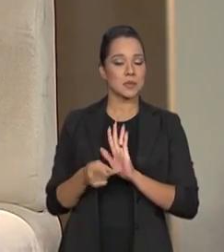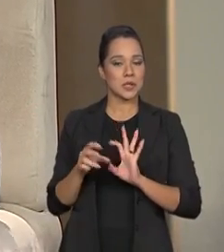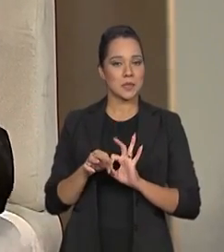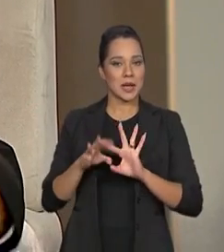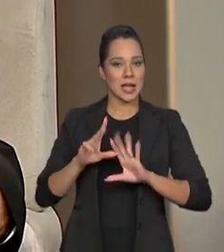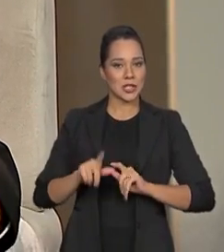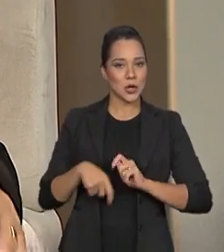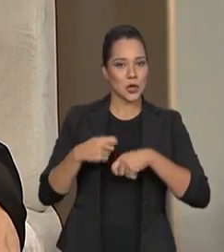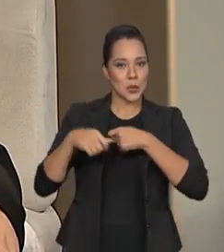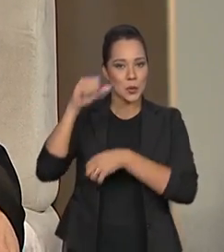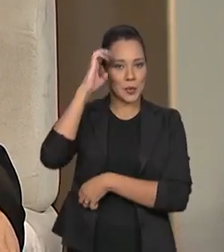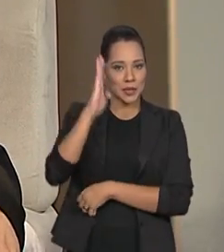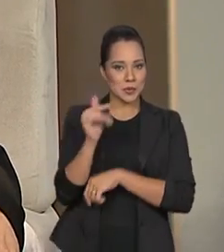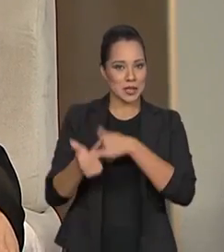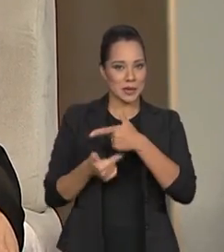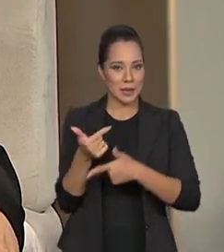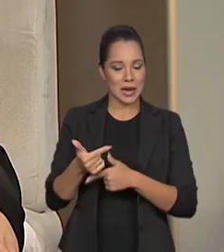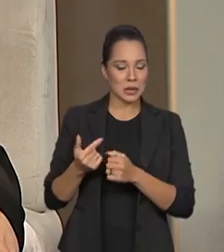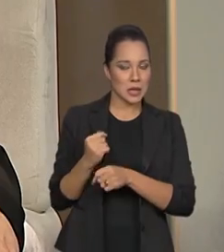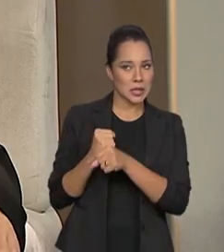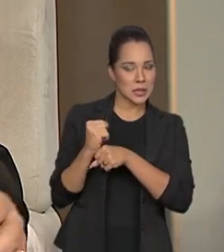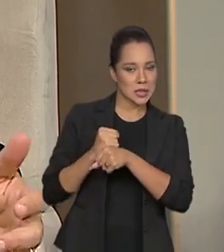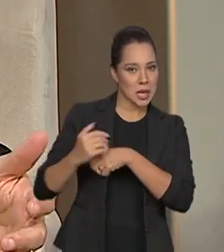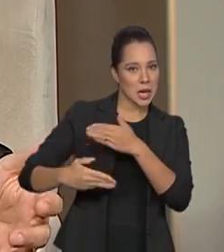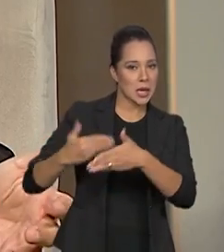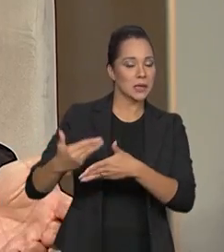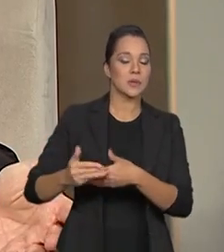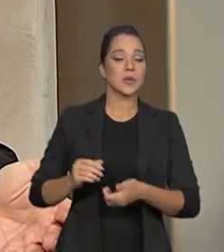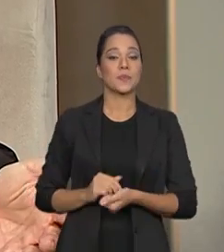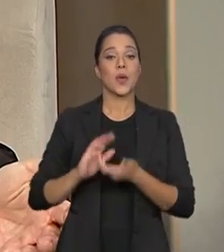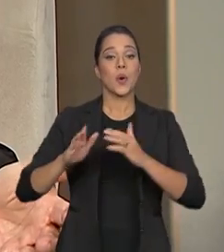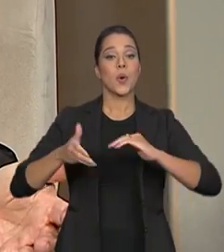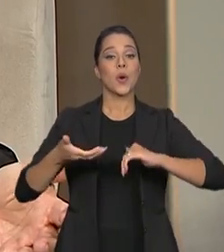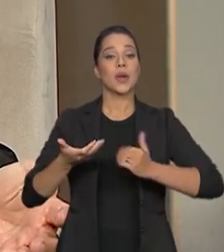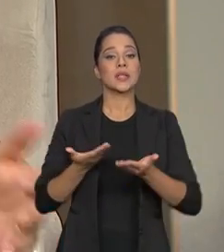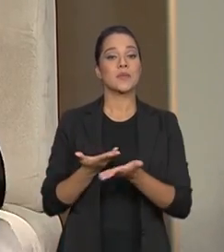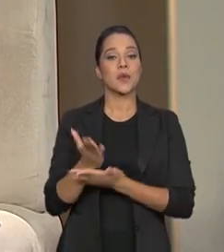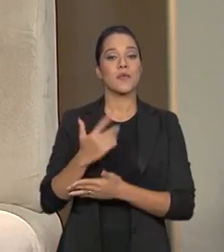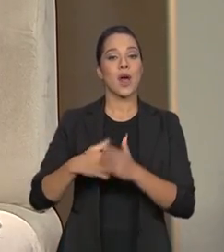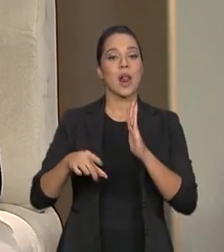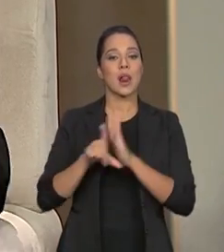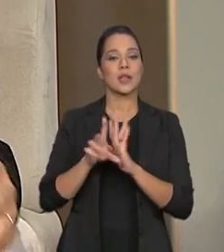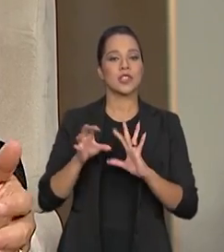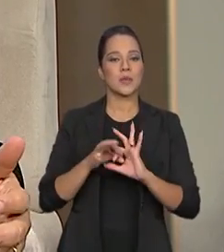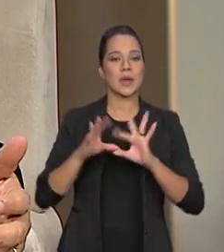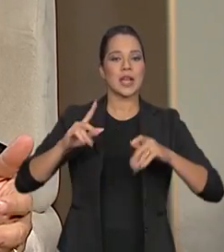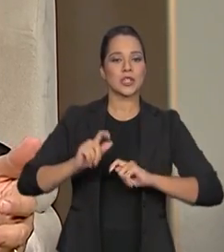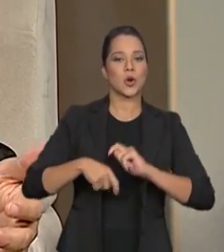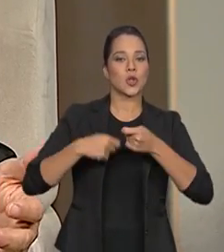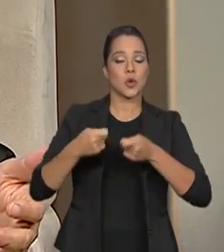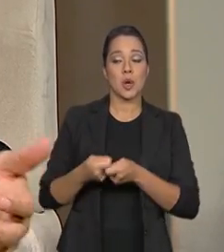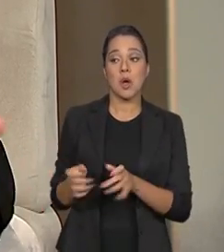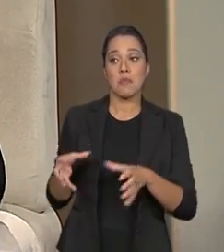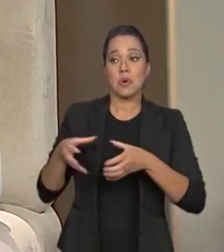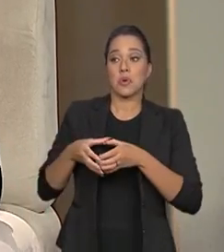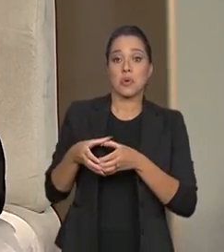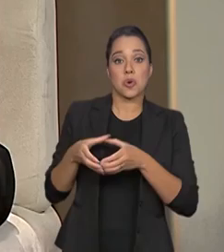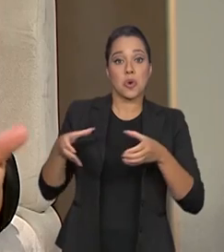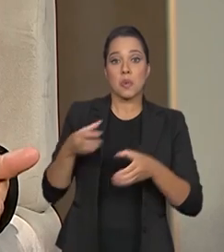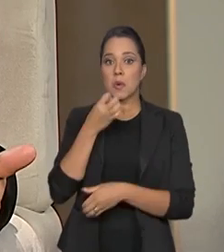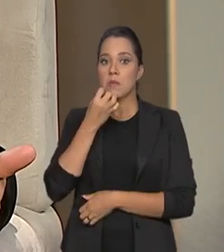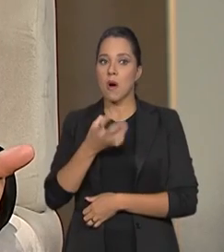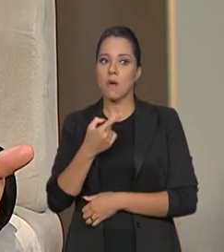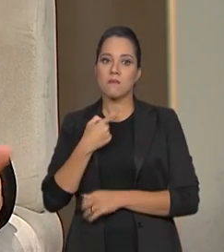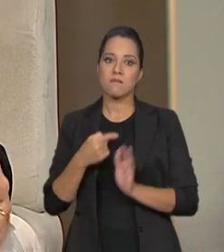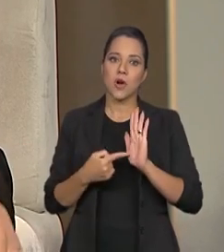que o Brasil tem trabalhado nesses últimos anos né o congresso eu vou a lei de liberdade econômica por Ampla maioria então expressam